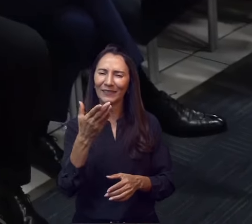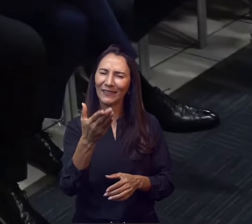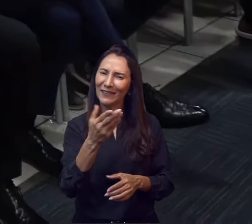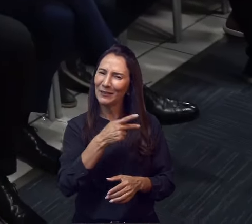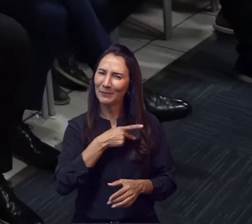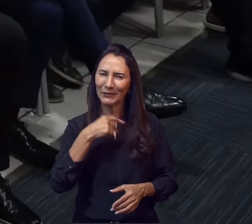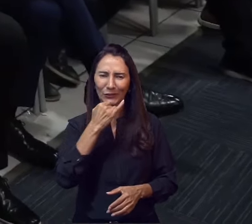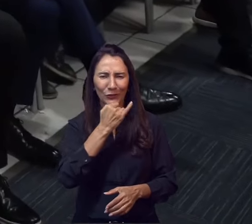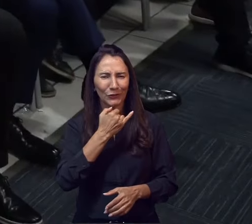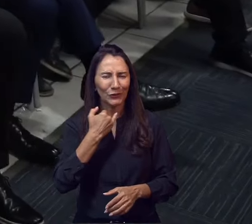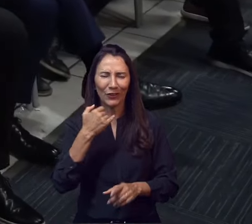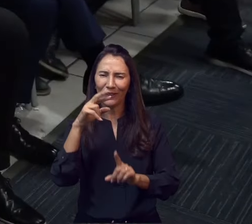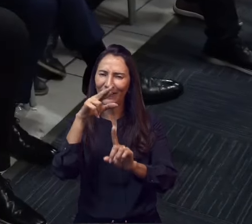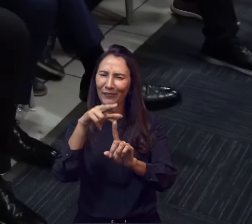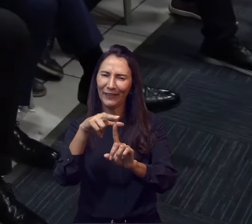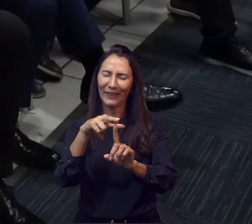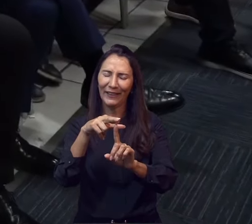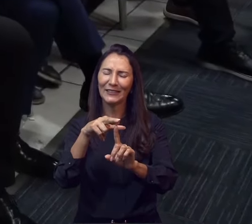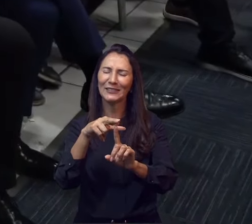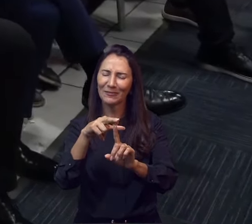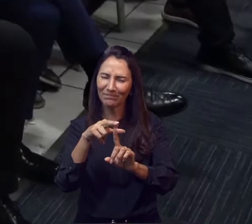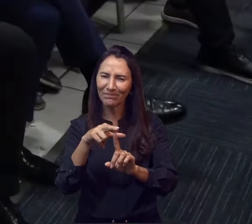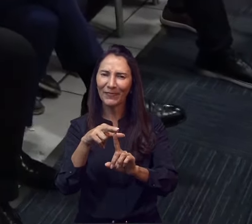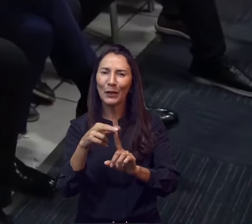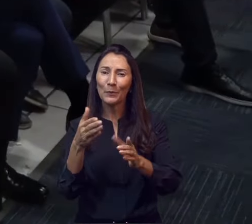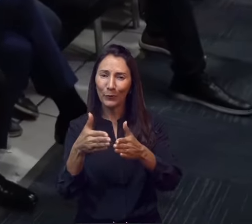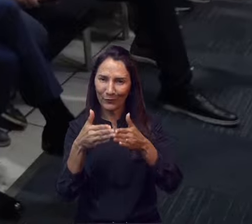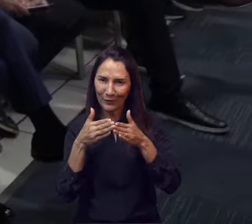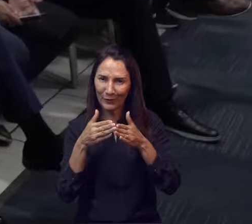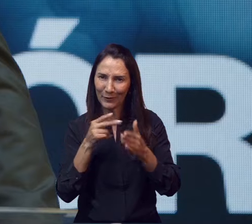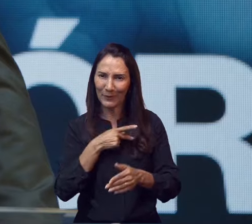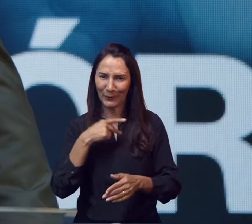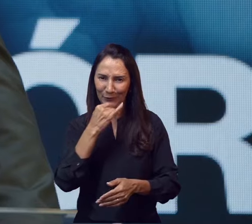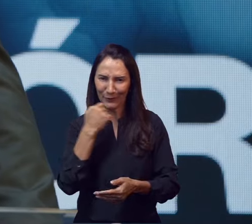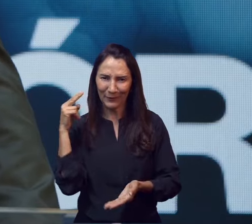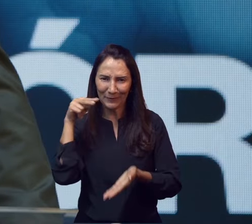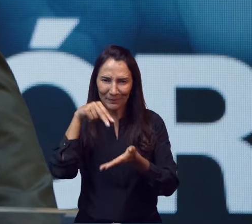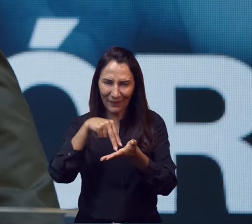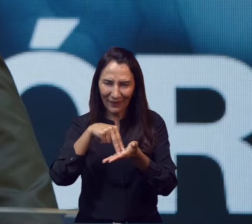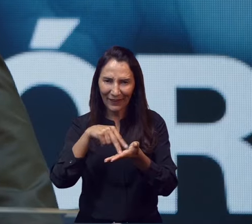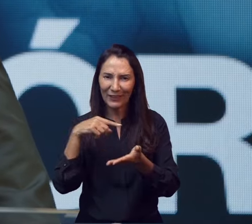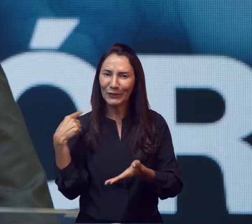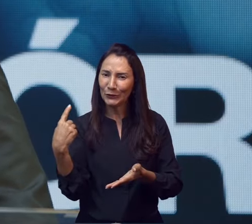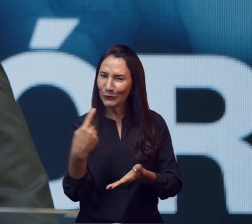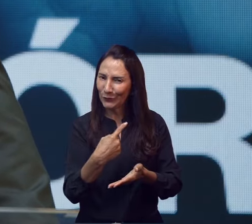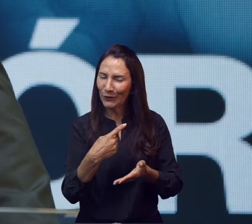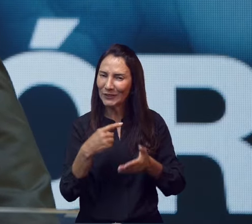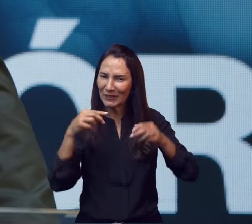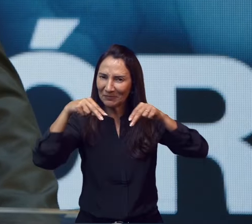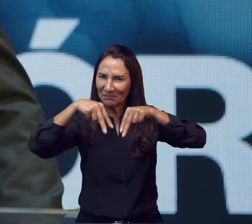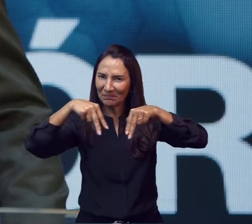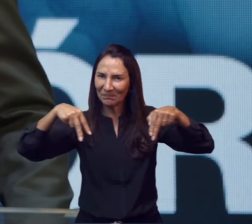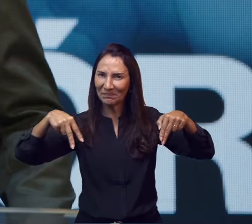cheio de Jesus eu queria que ele ficasse em pé nesse momento de novo e a gente ficasse também